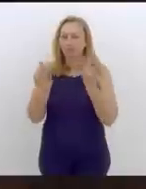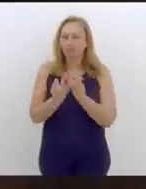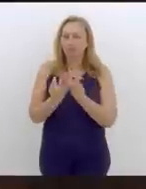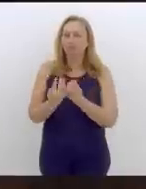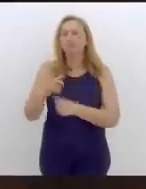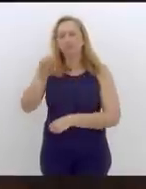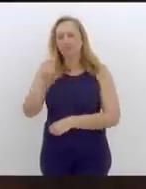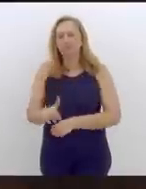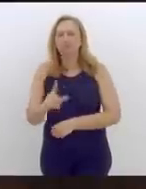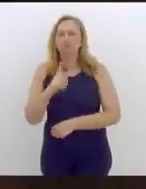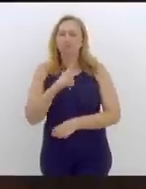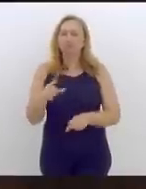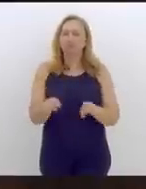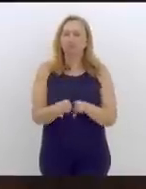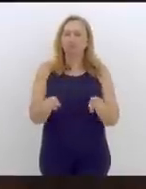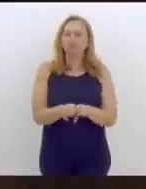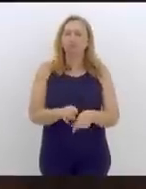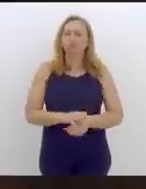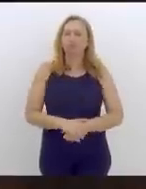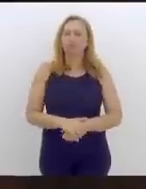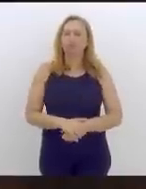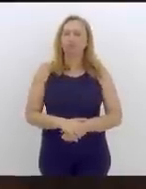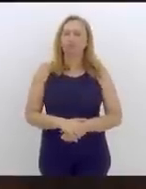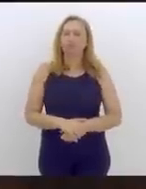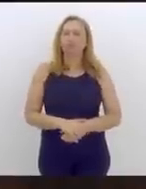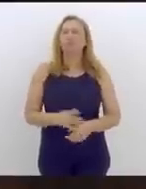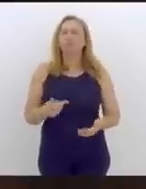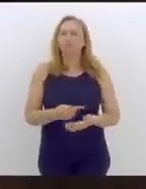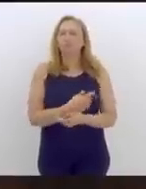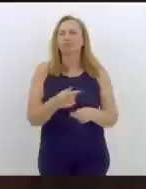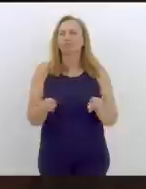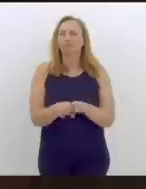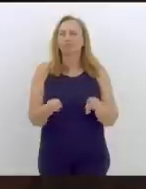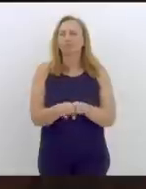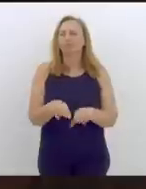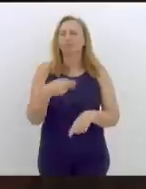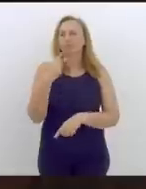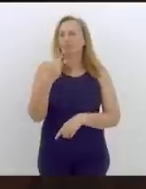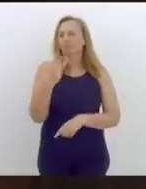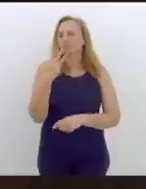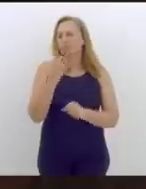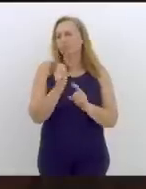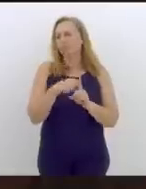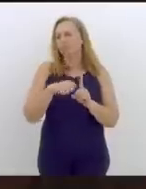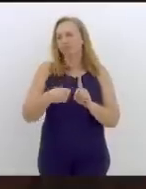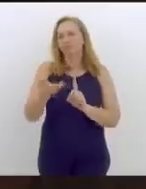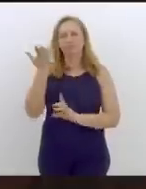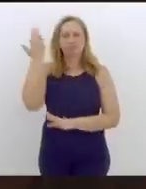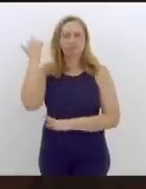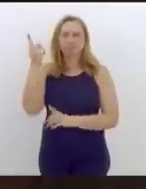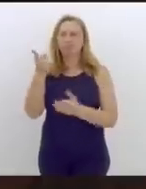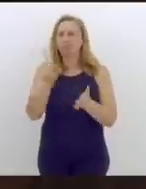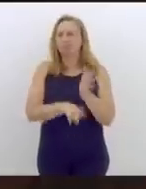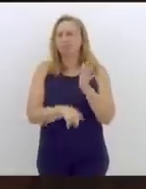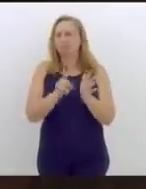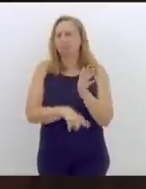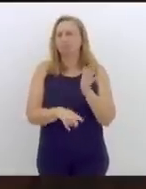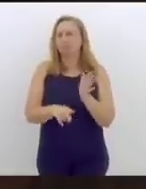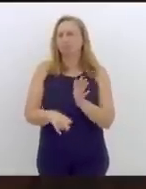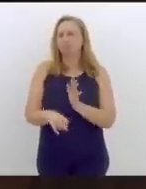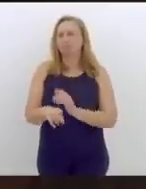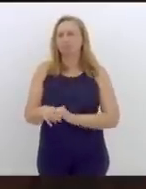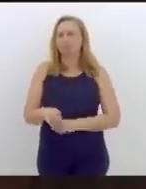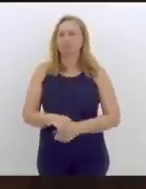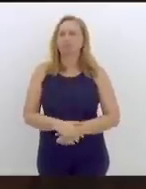esses direitos garantidos e aconteceu também tem uns dois meses atrás dois descontos na pensão especial